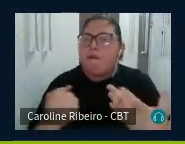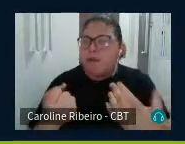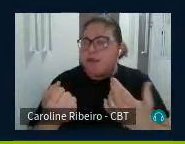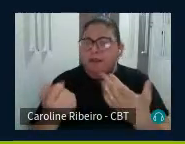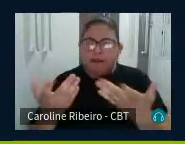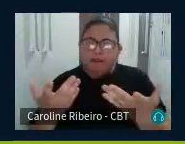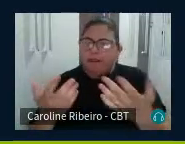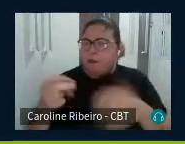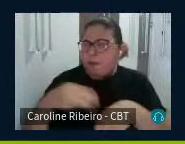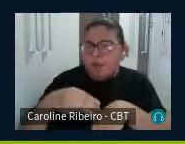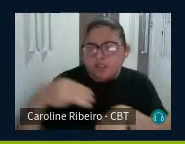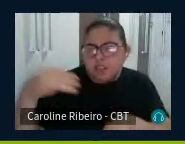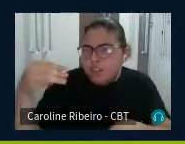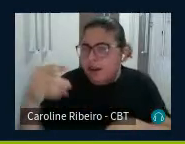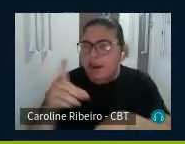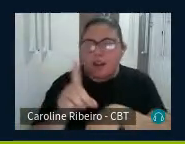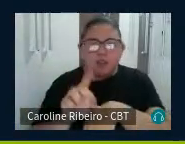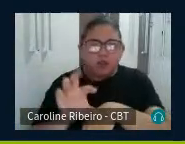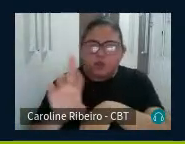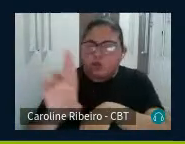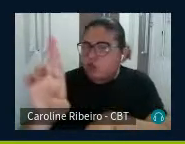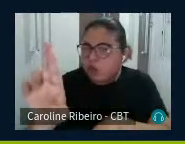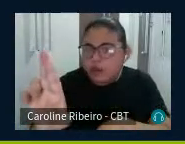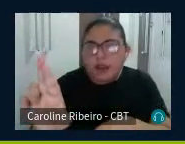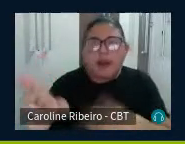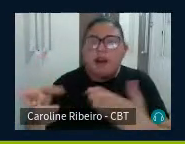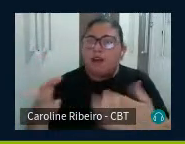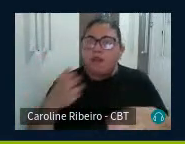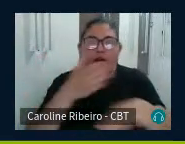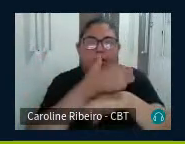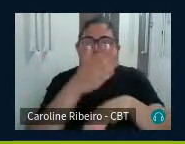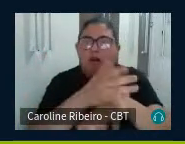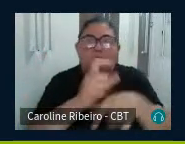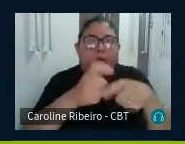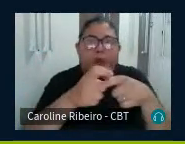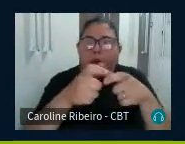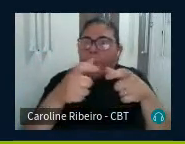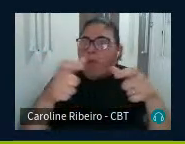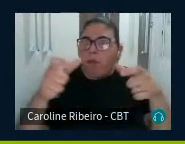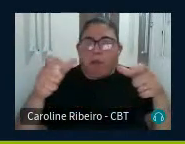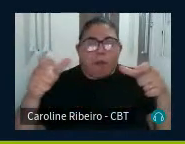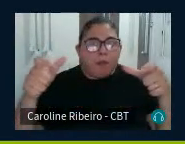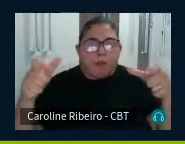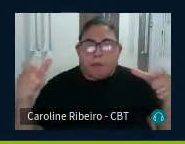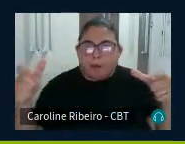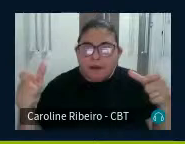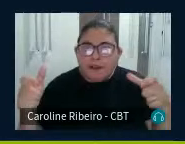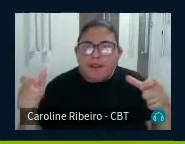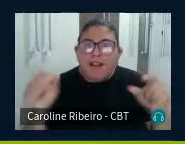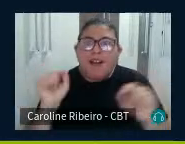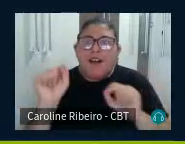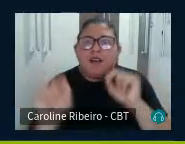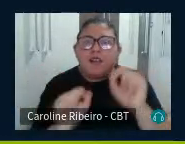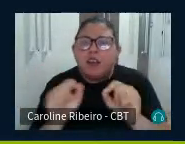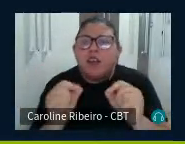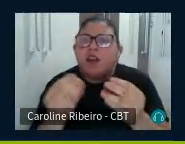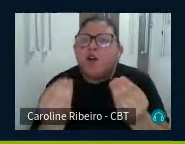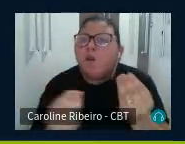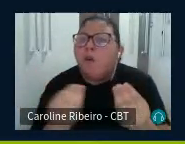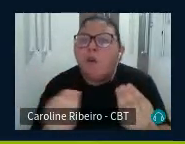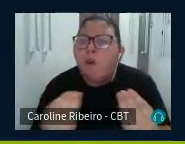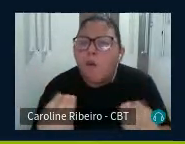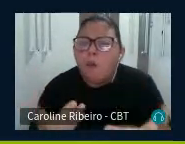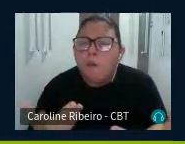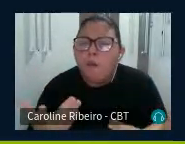faculdades, mestrados, doutorados, né? E aí, essa ideia que eu quero passar para vocês, e como que é o